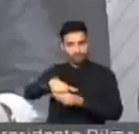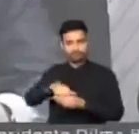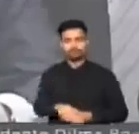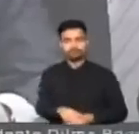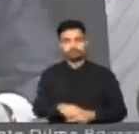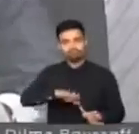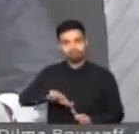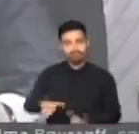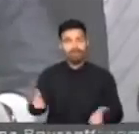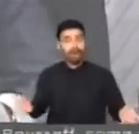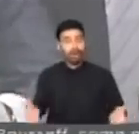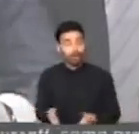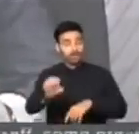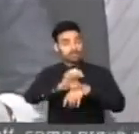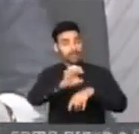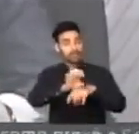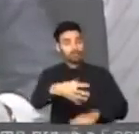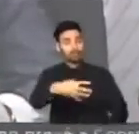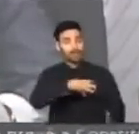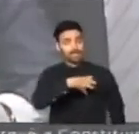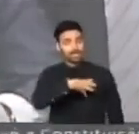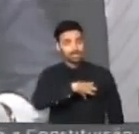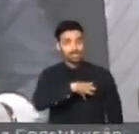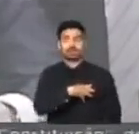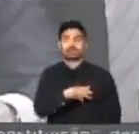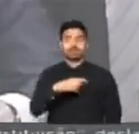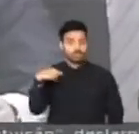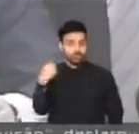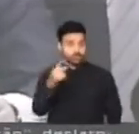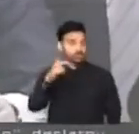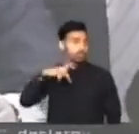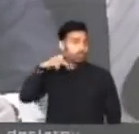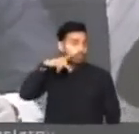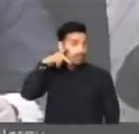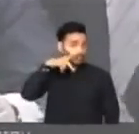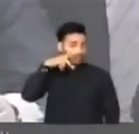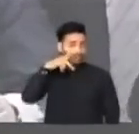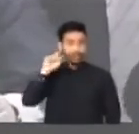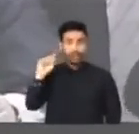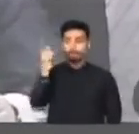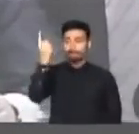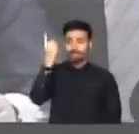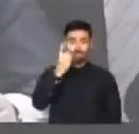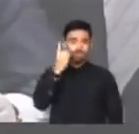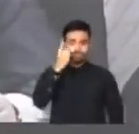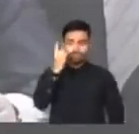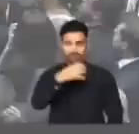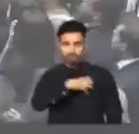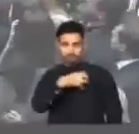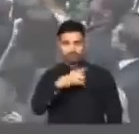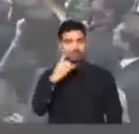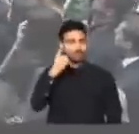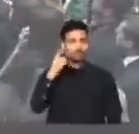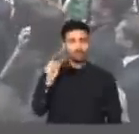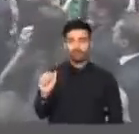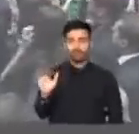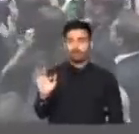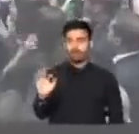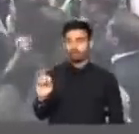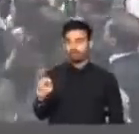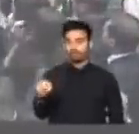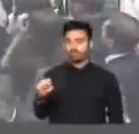Para o estado da Bahia e em seguida a Paraíba. Primeiro parlamentar da Bahia, deputado Afonso